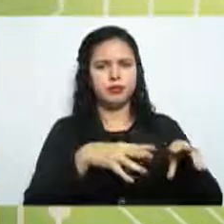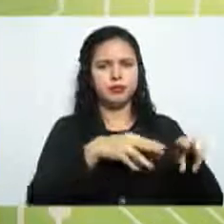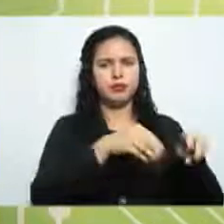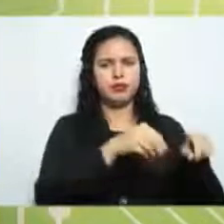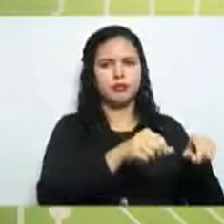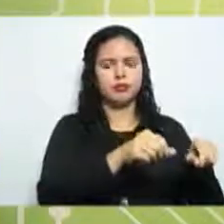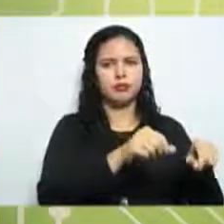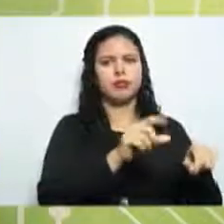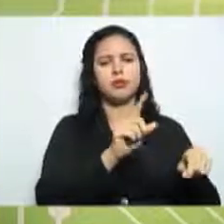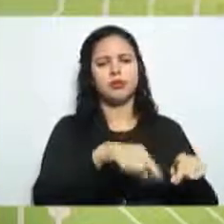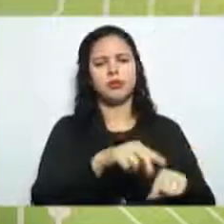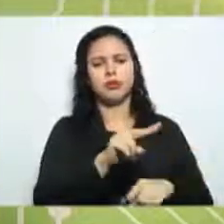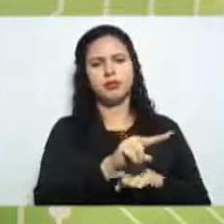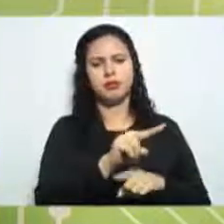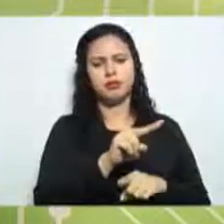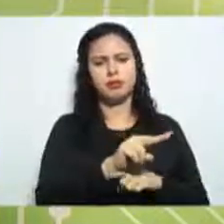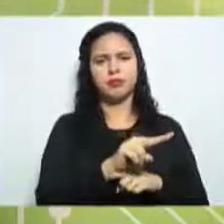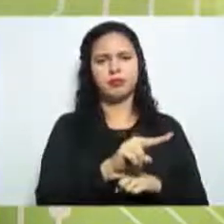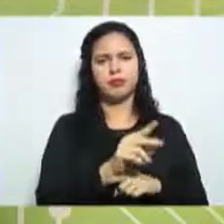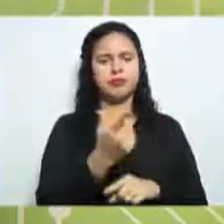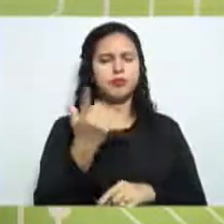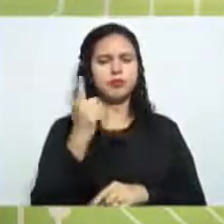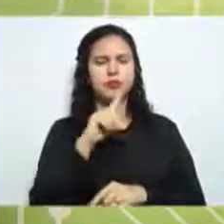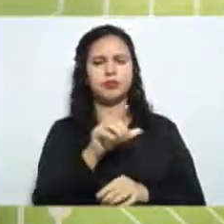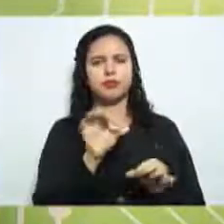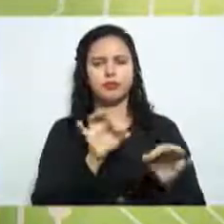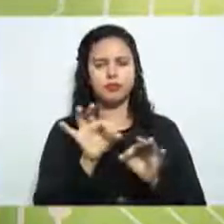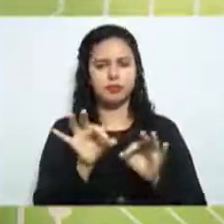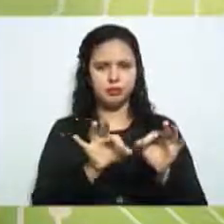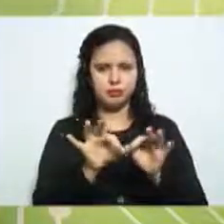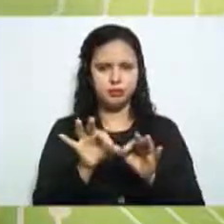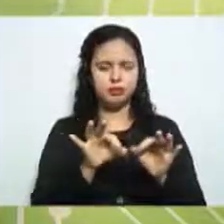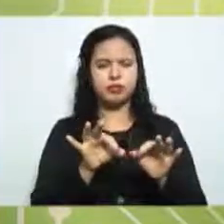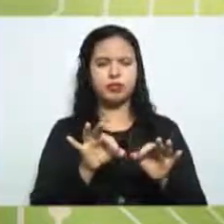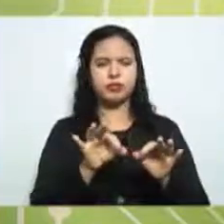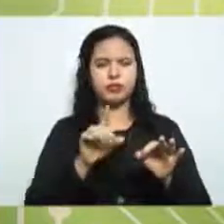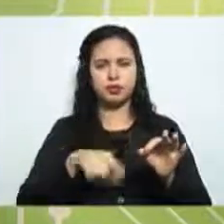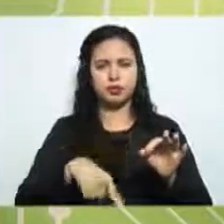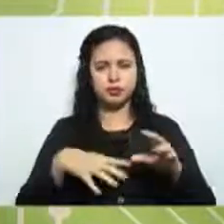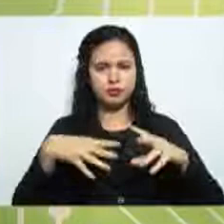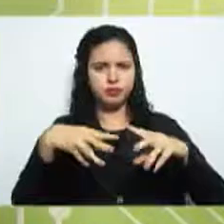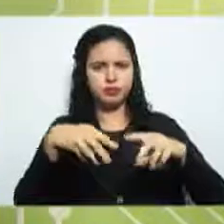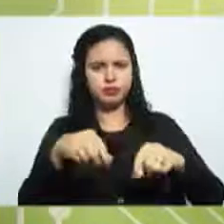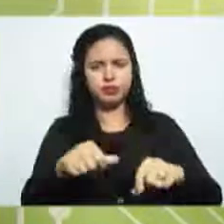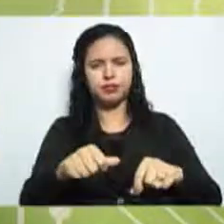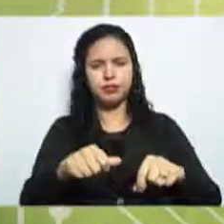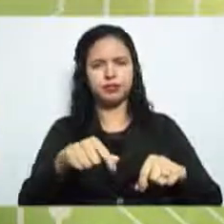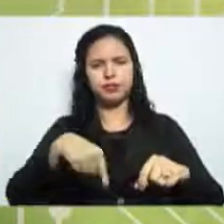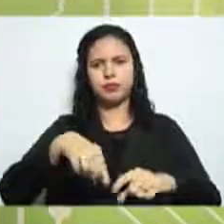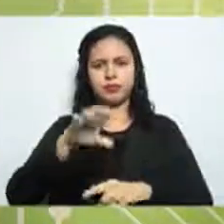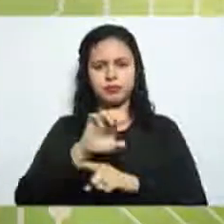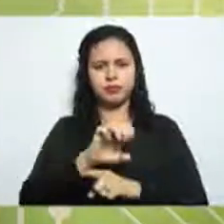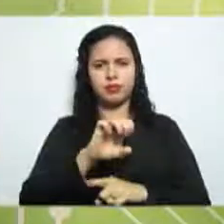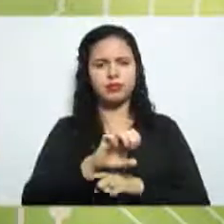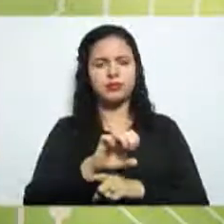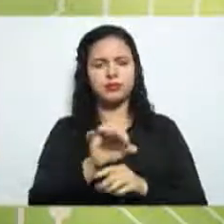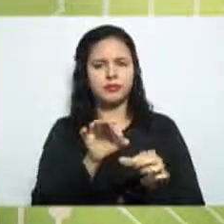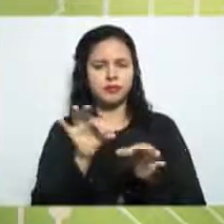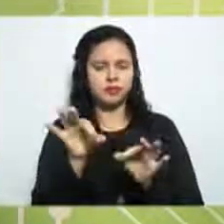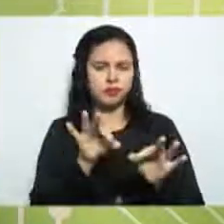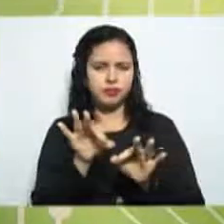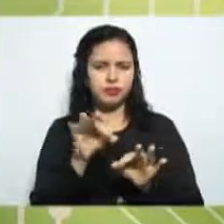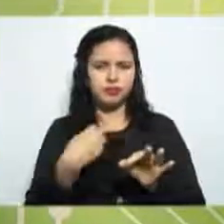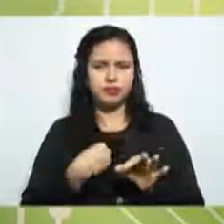ambiental, preservação indígena, e com isso a gente vai coordenar a ocupação territorial. O nosso estado coordena a vida da